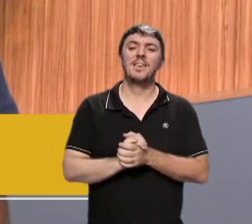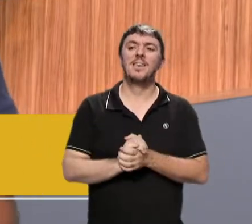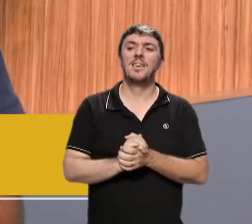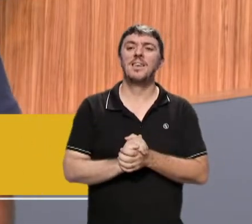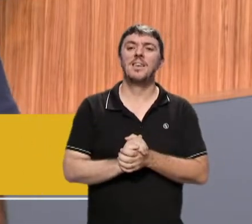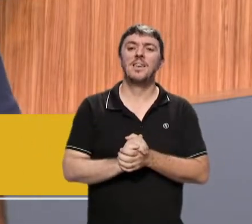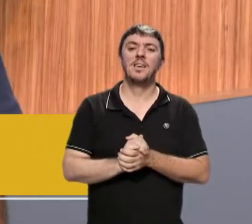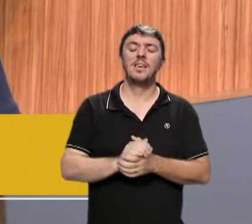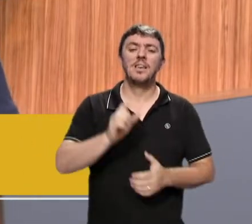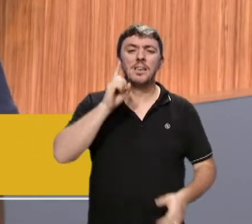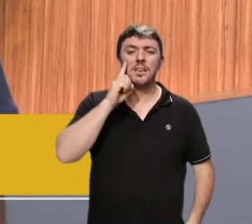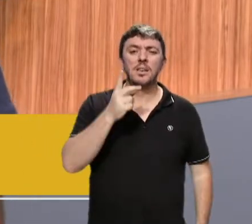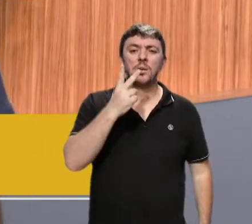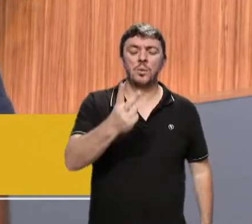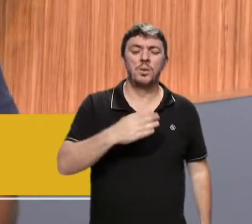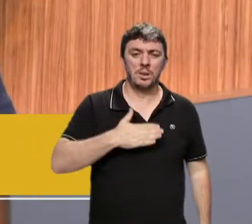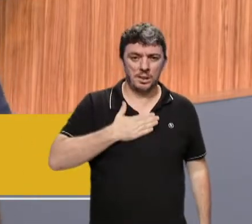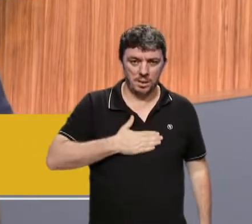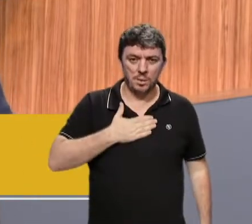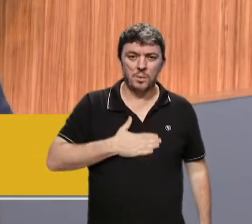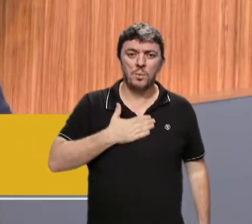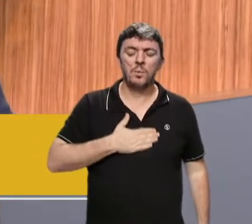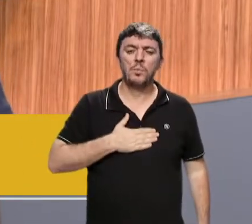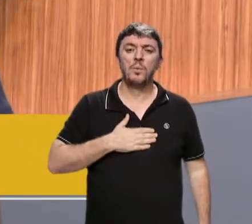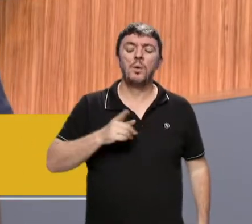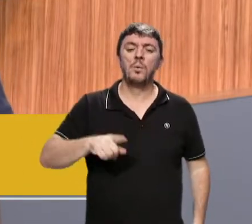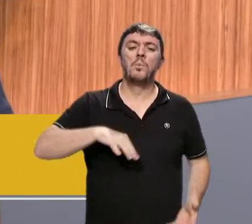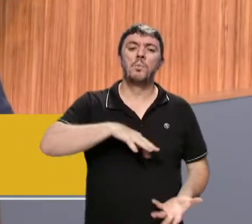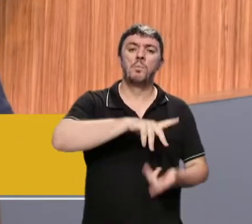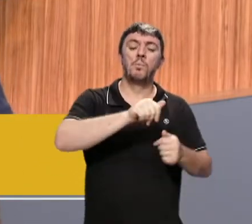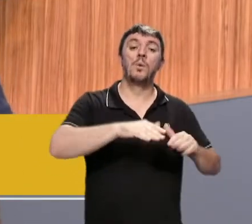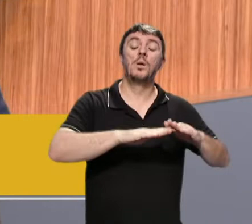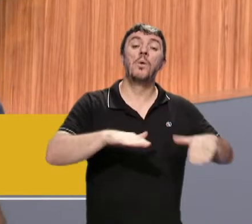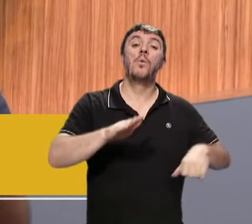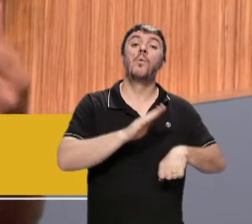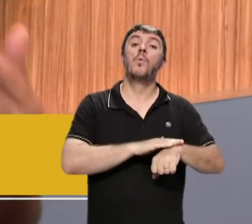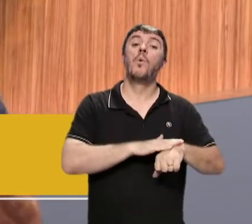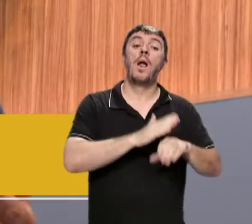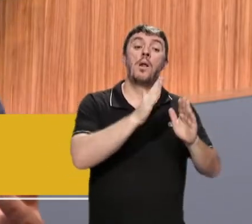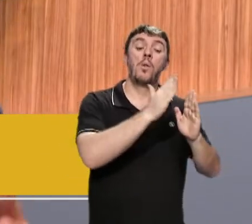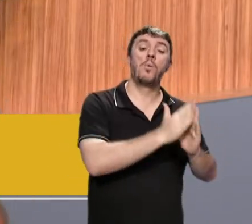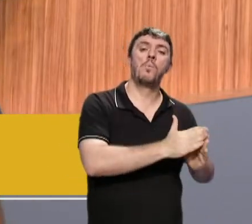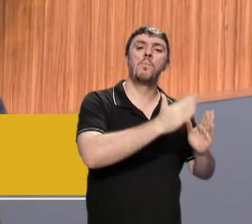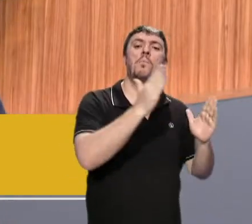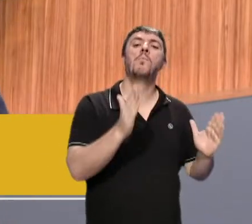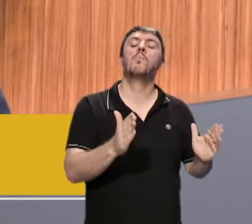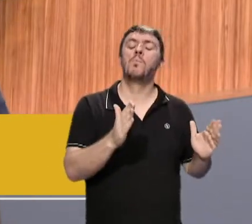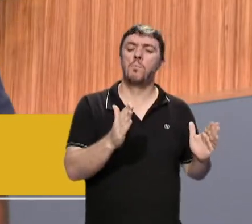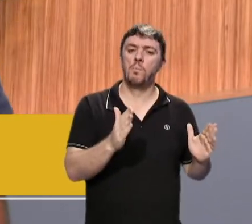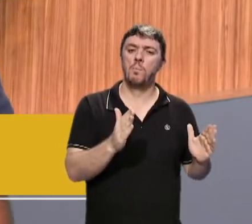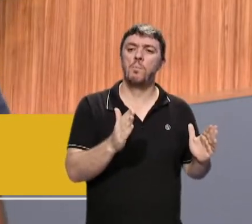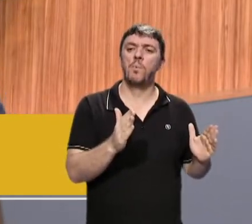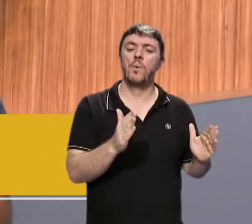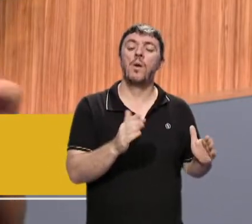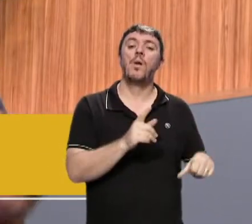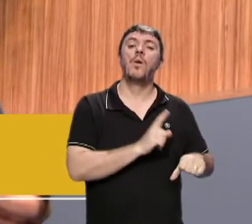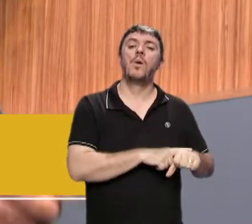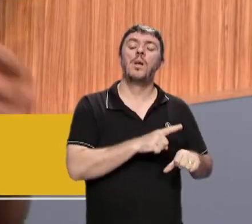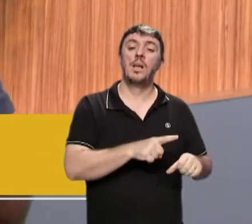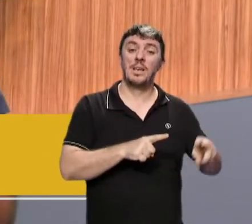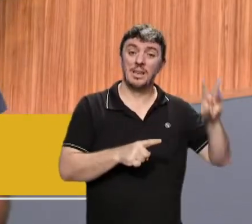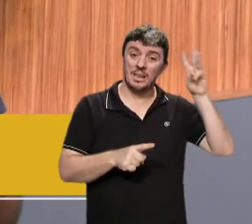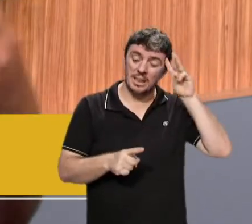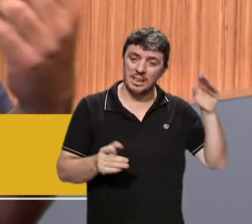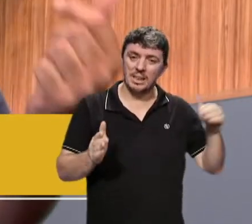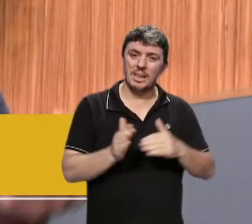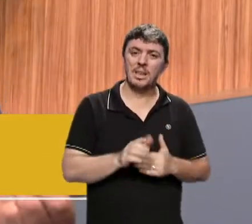do último dia 2 de agosto, o Mundo das Crianças ampliou o horário de funcionamento em uma hora. Ele tá, então, está funcionando de terça